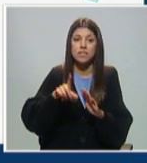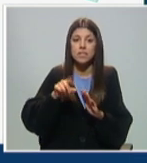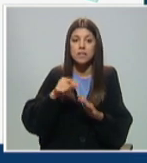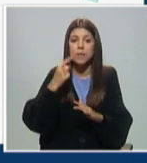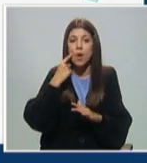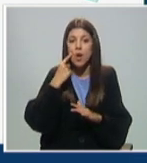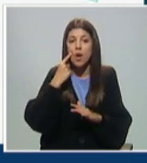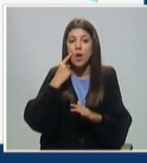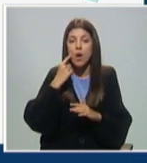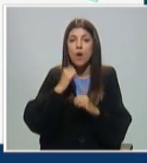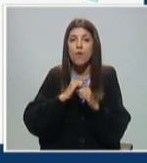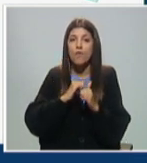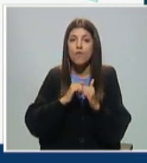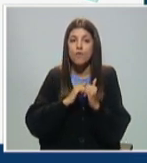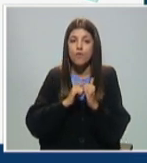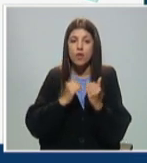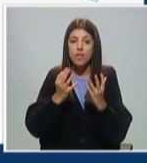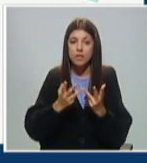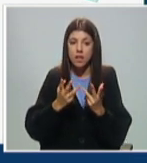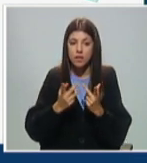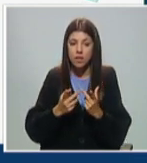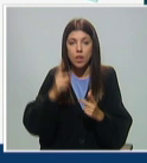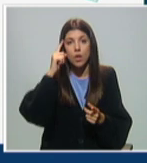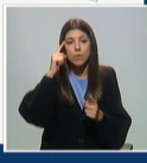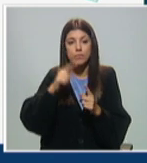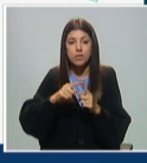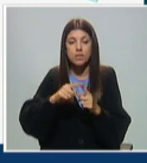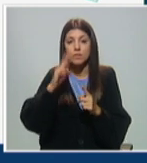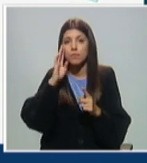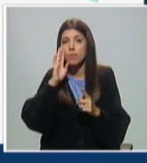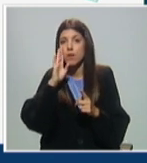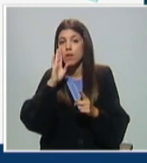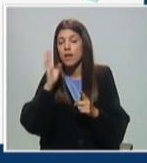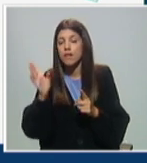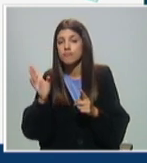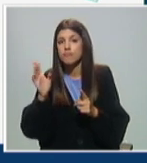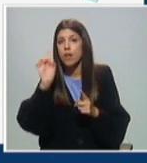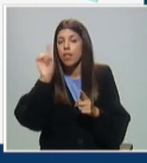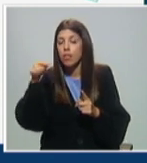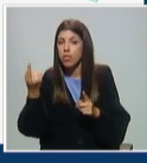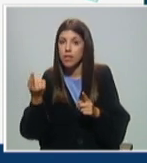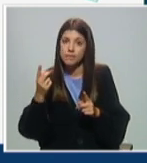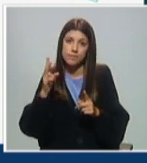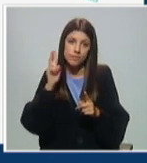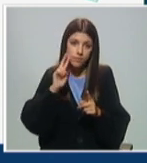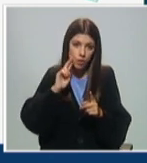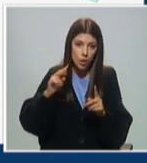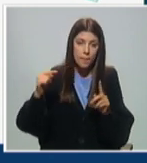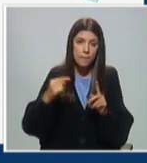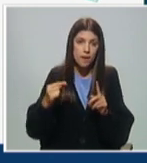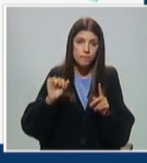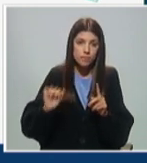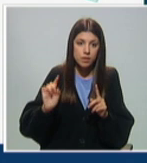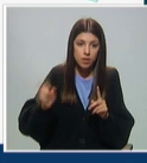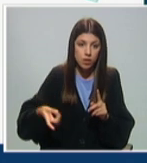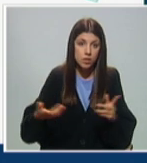folha de cálculo de forma a saber qual foi a nota mais baixa em cada uma. Para isso, vamos usar a função máximo e